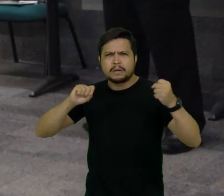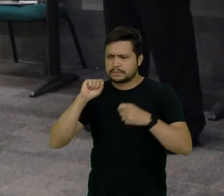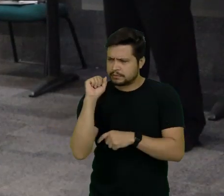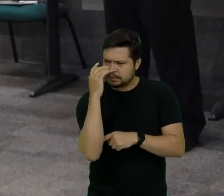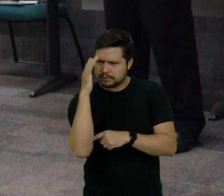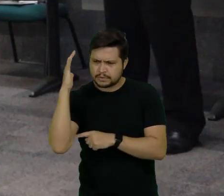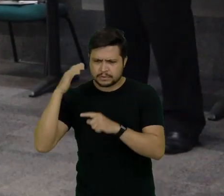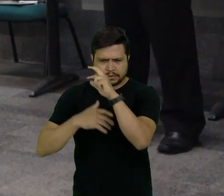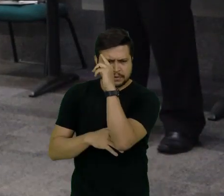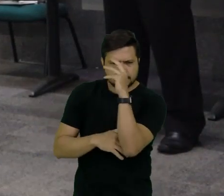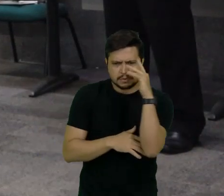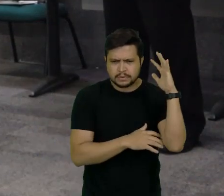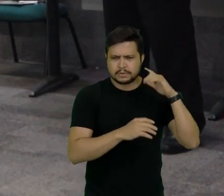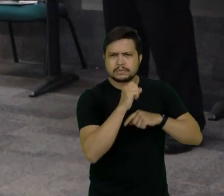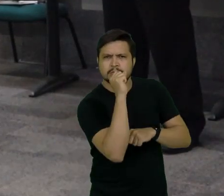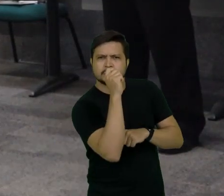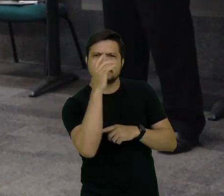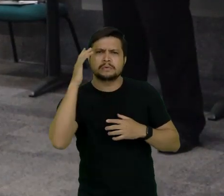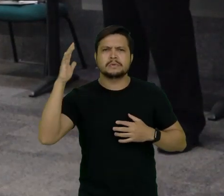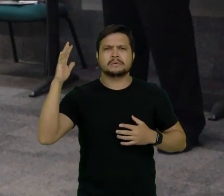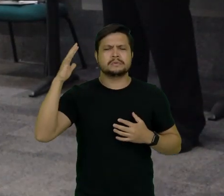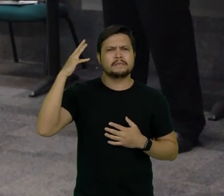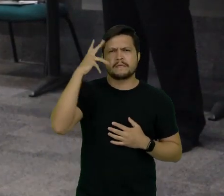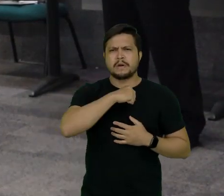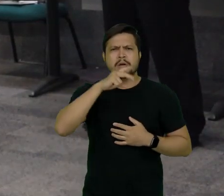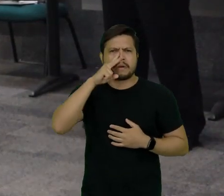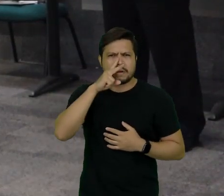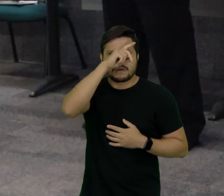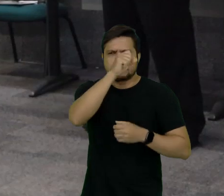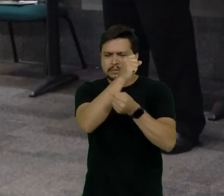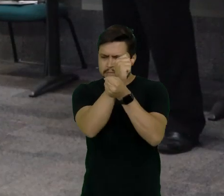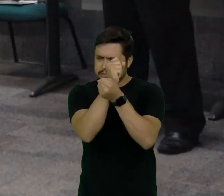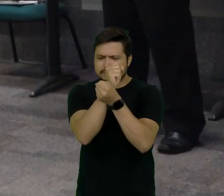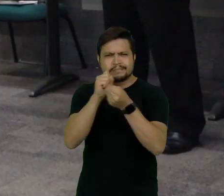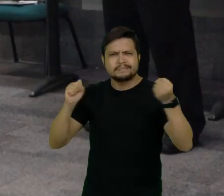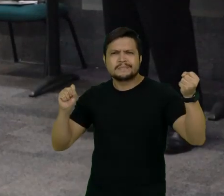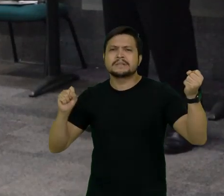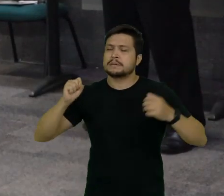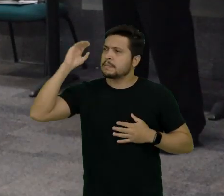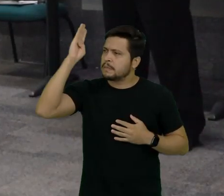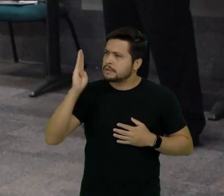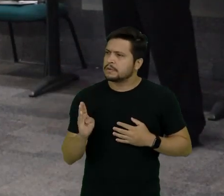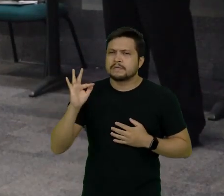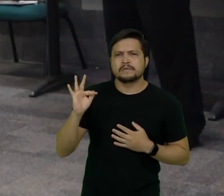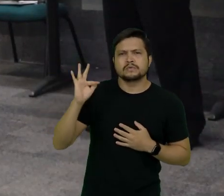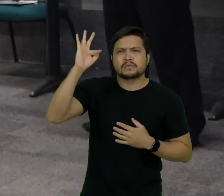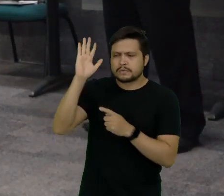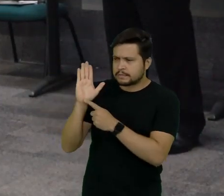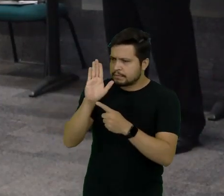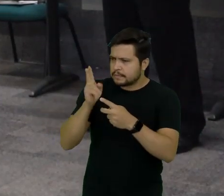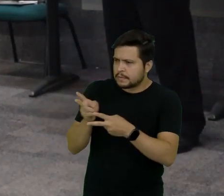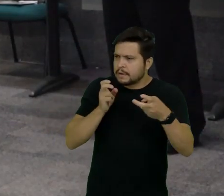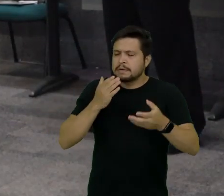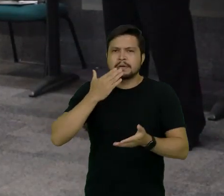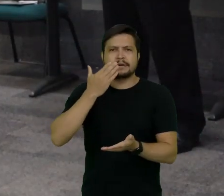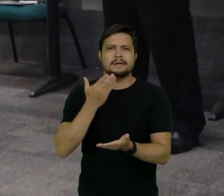Gigante pela própria natureza, reserva sorte nave do colosso, que o teu